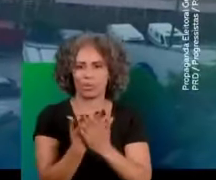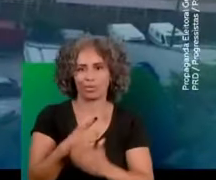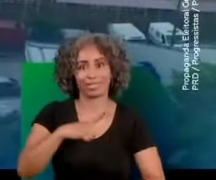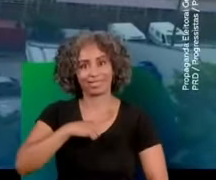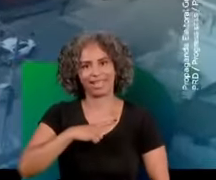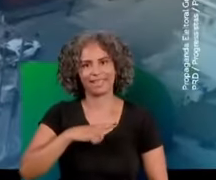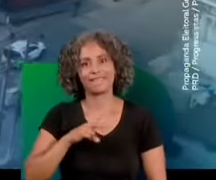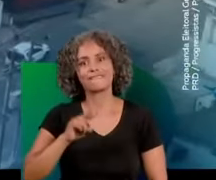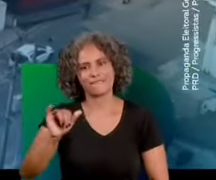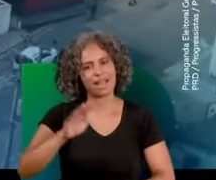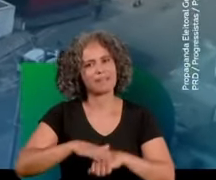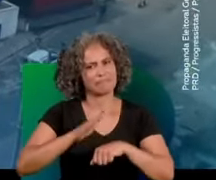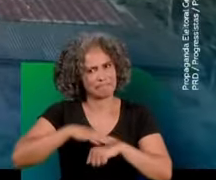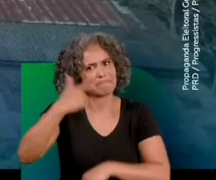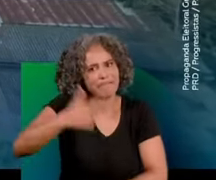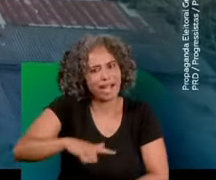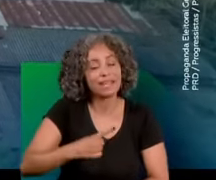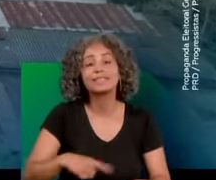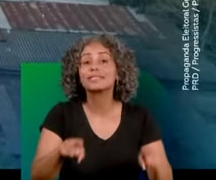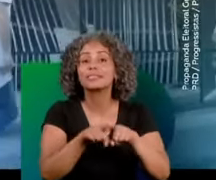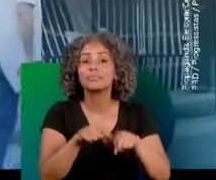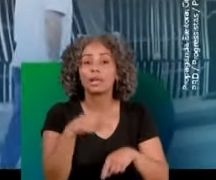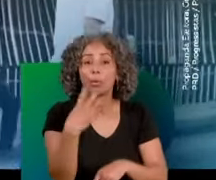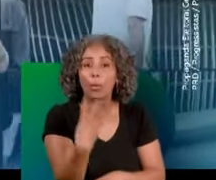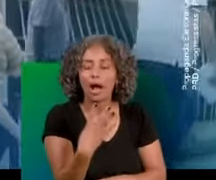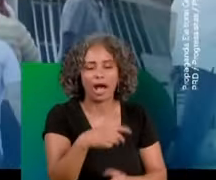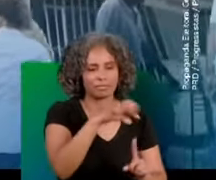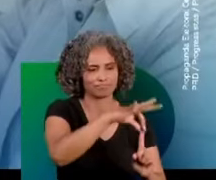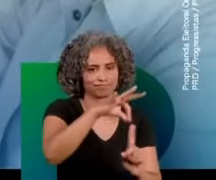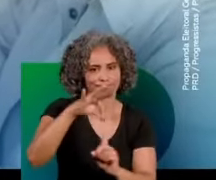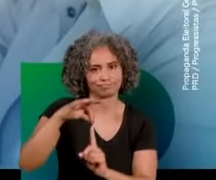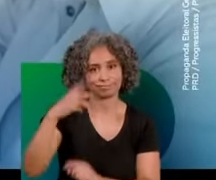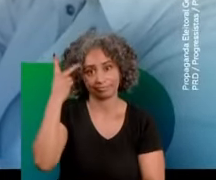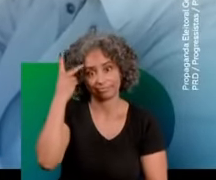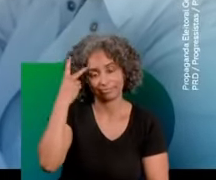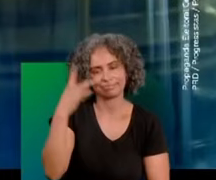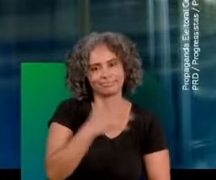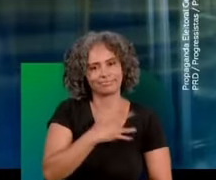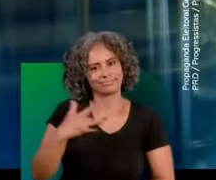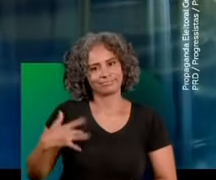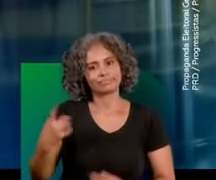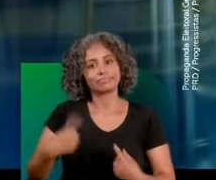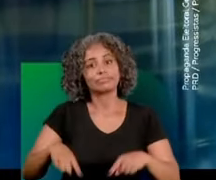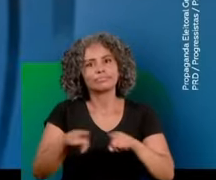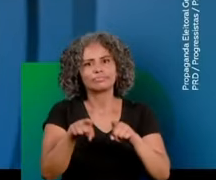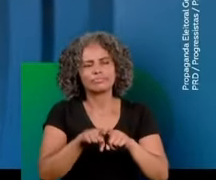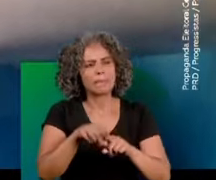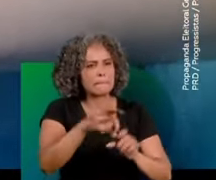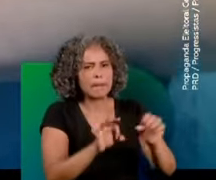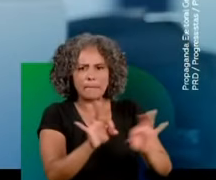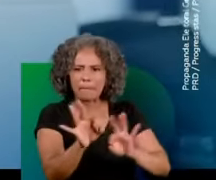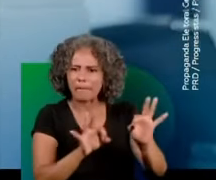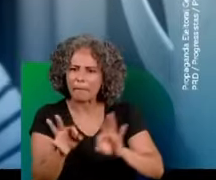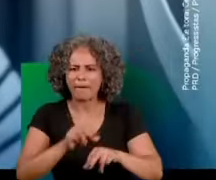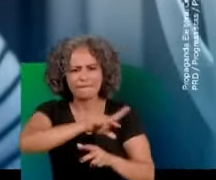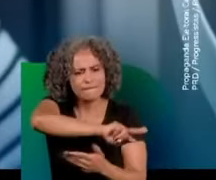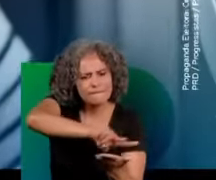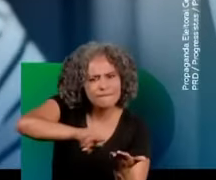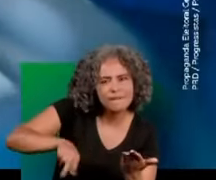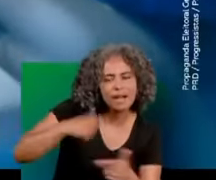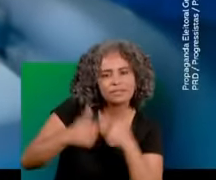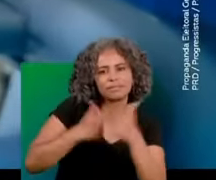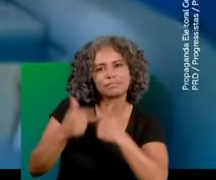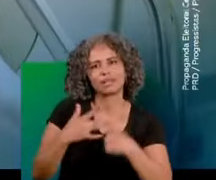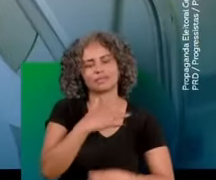Ricardo vai fazer 4 unidades do Paulistão da Saúde, um grande complexo que reúne diversos serviços de saúde em um só lugar.